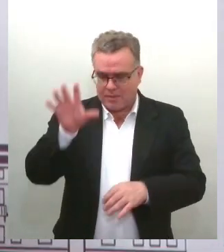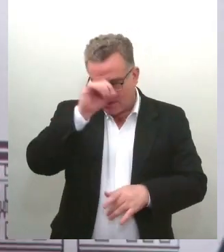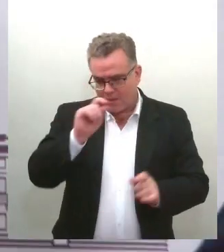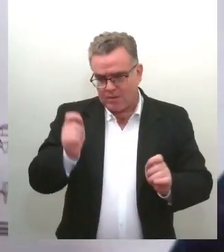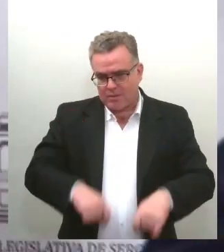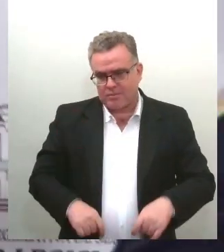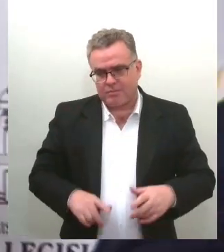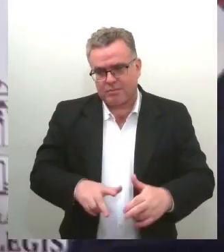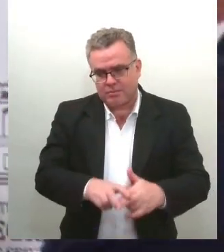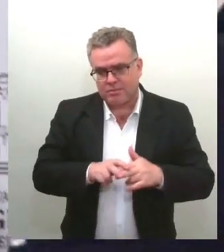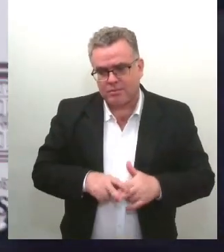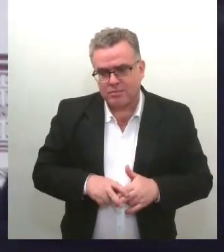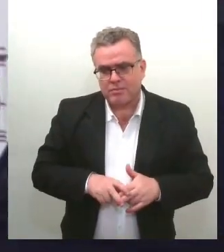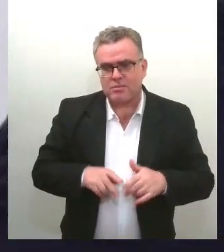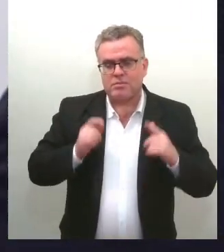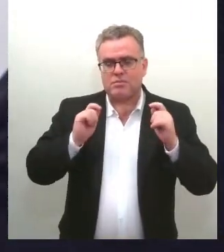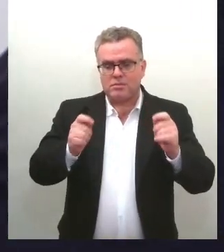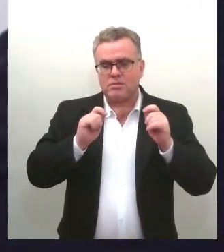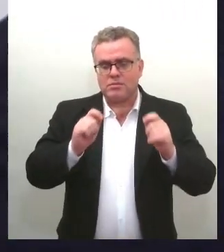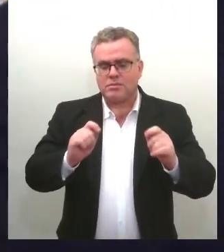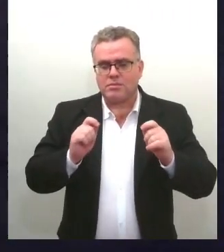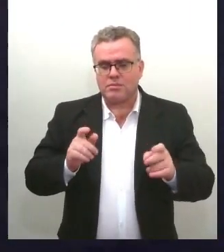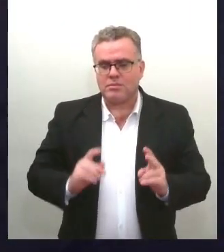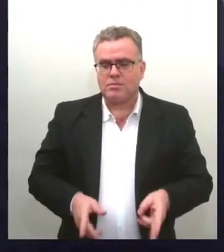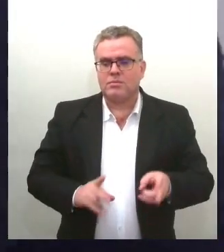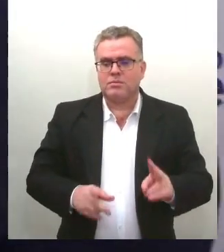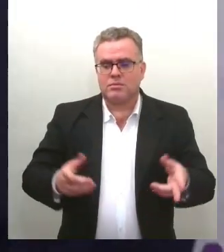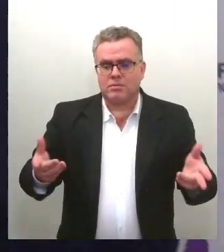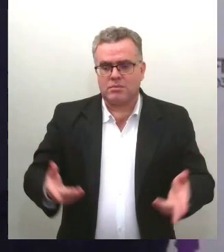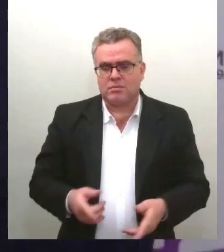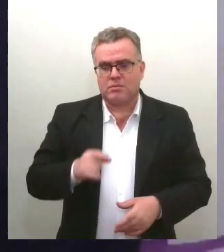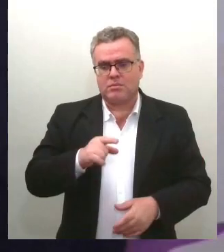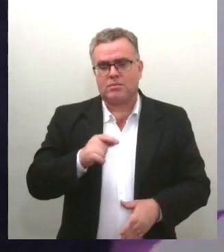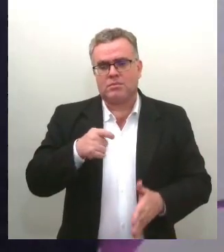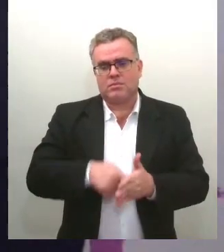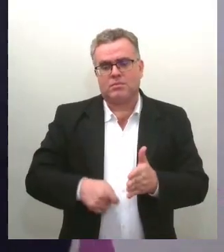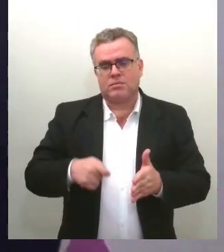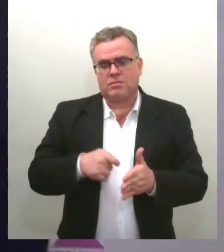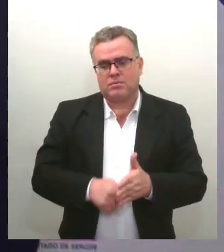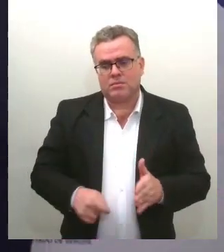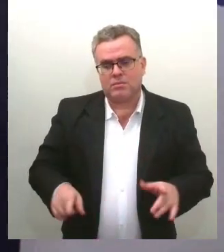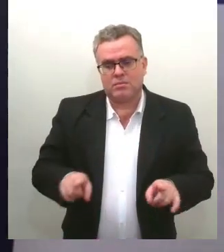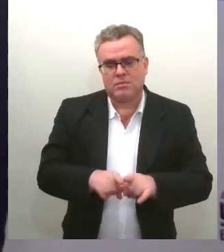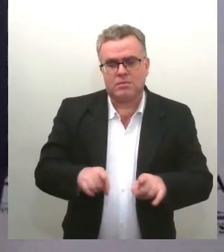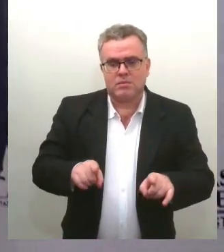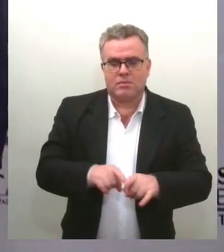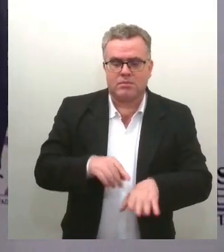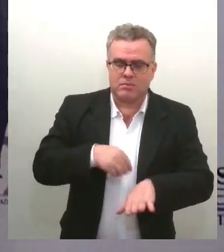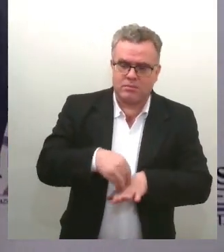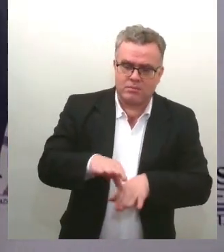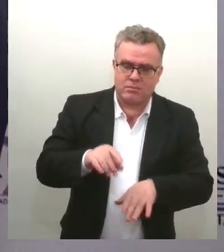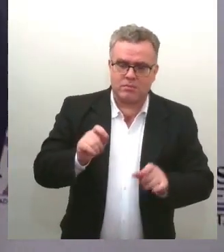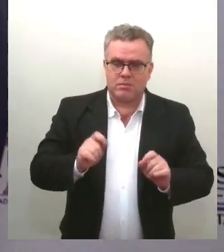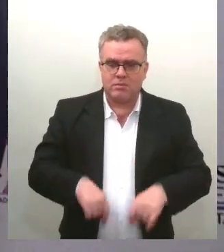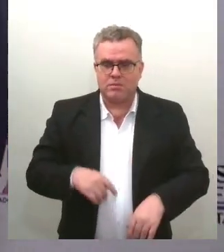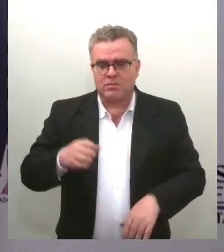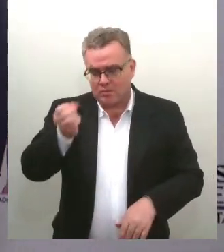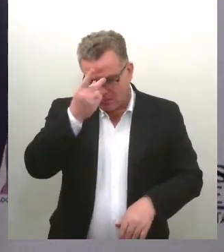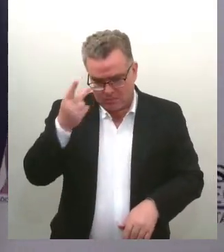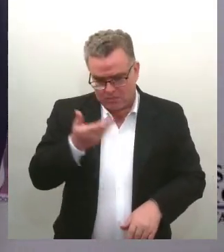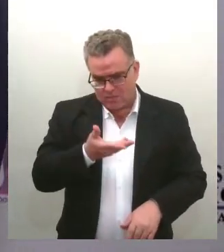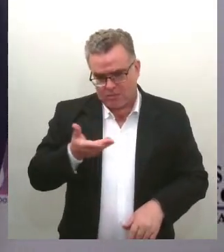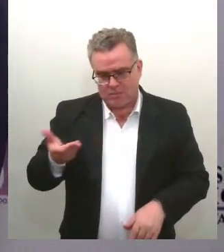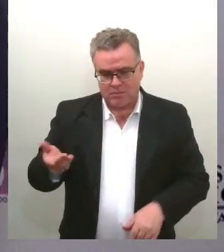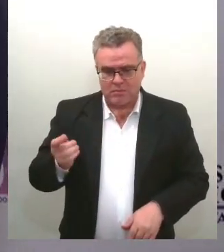ato agora para reivindicar tanto da SEDUC, tanto das prefeituras que envolvem, né, os municípios,